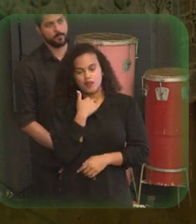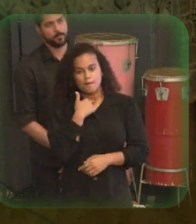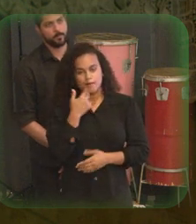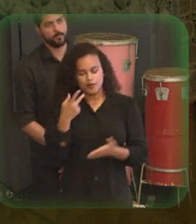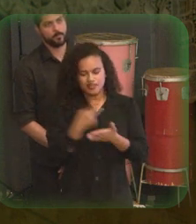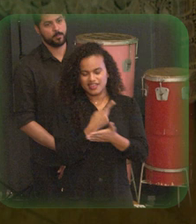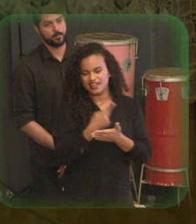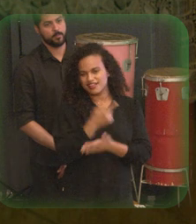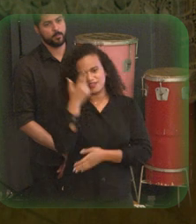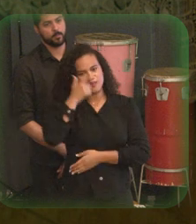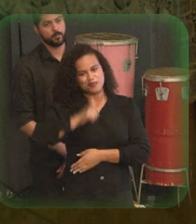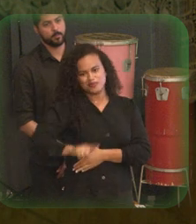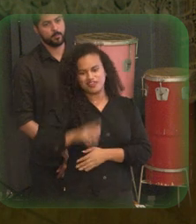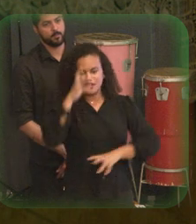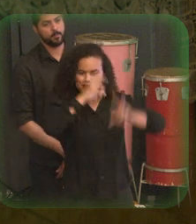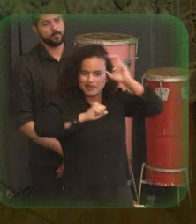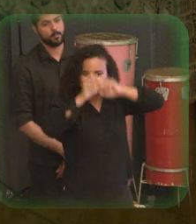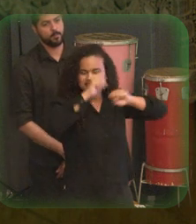Quem não erra,